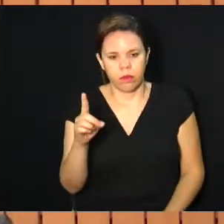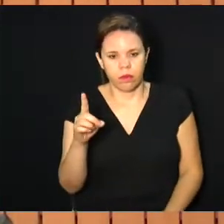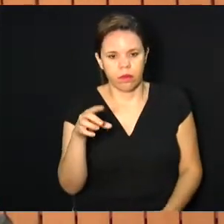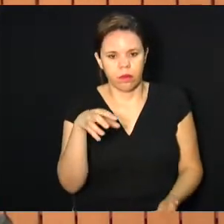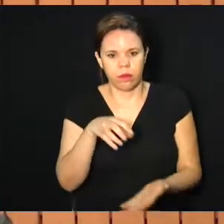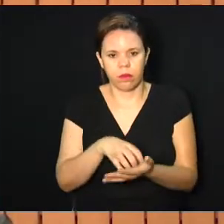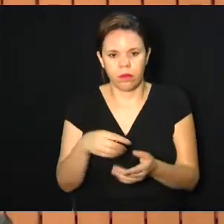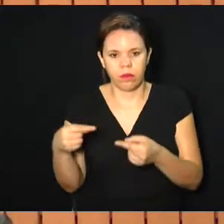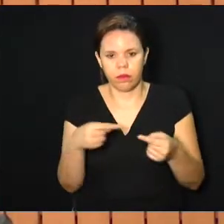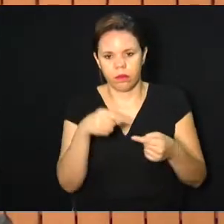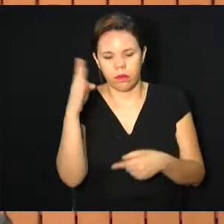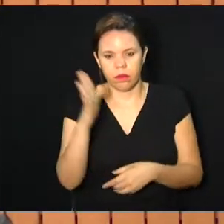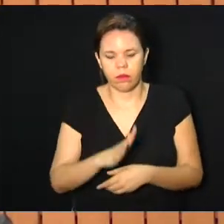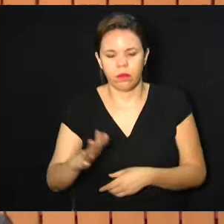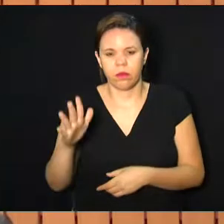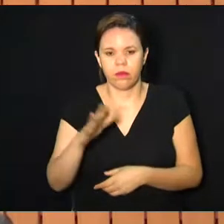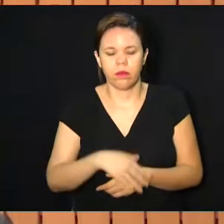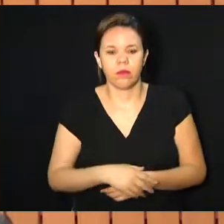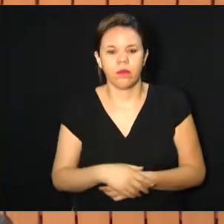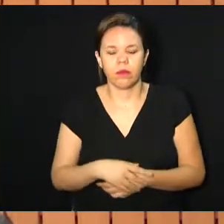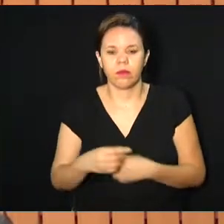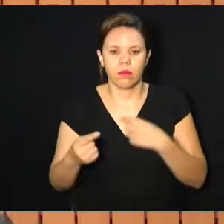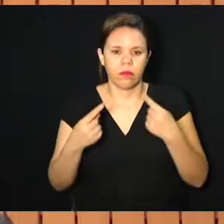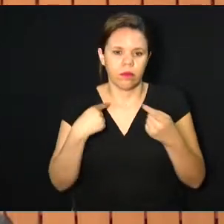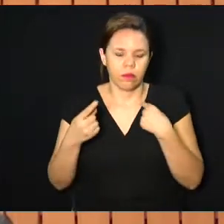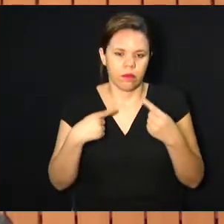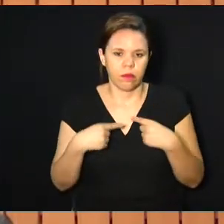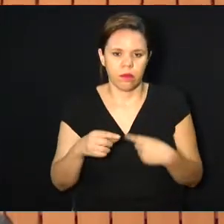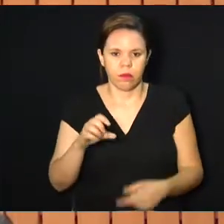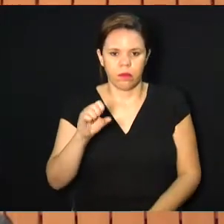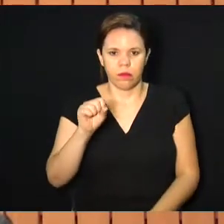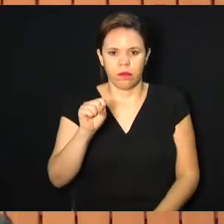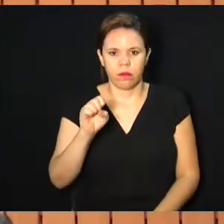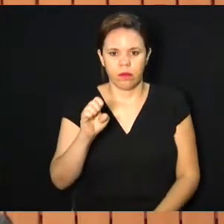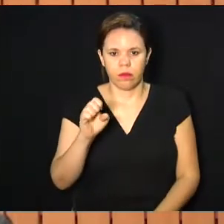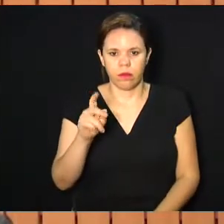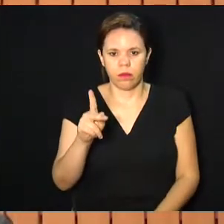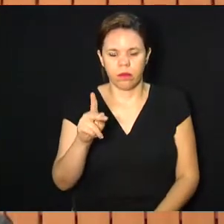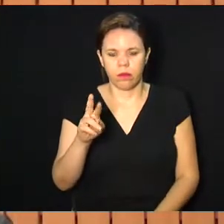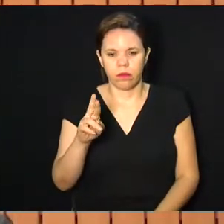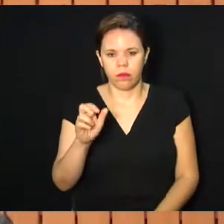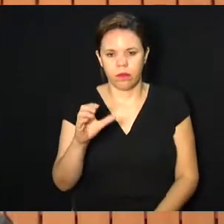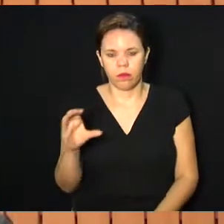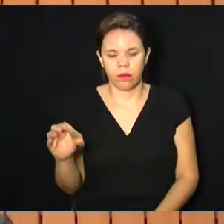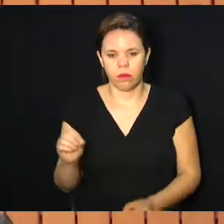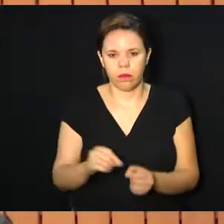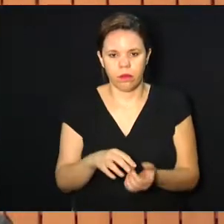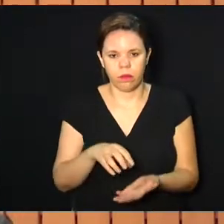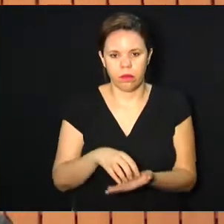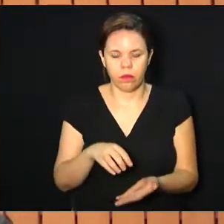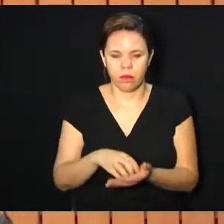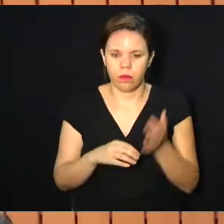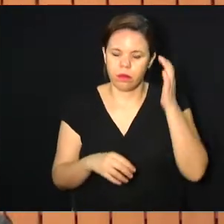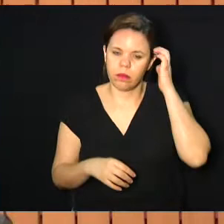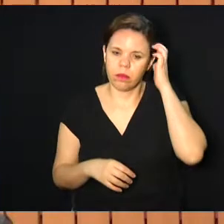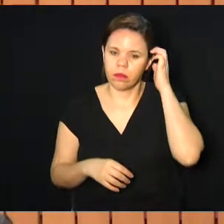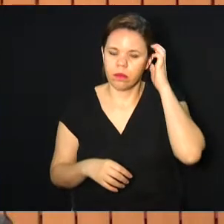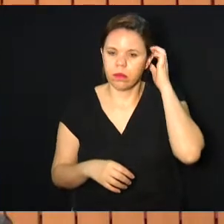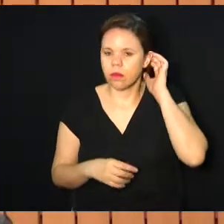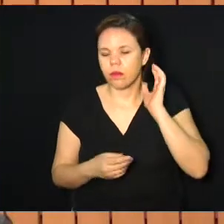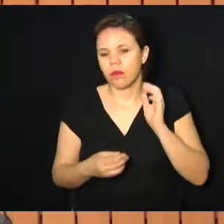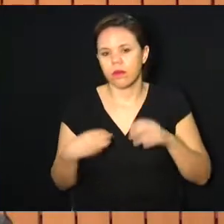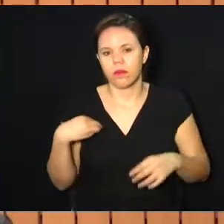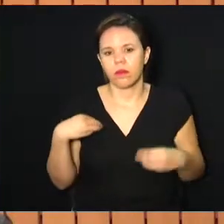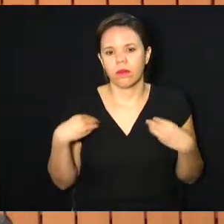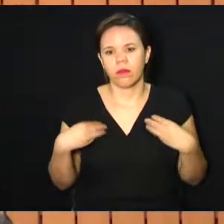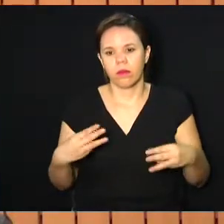nacional, e, na verdade, dialogamos no final com a CEPRAC, que é um órgão do Ministério da Economia, que faz